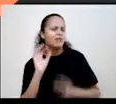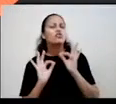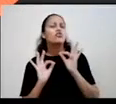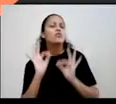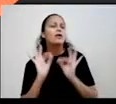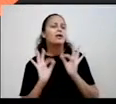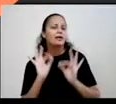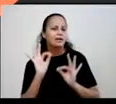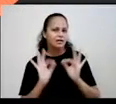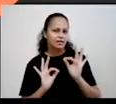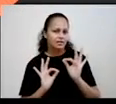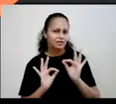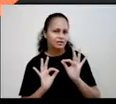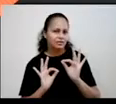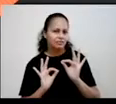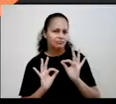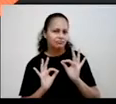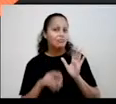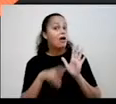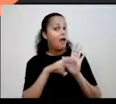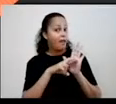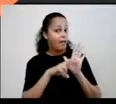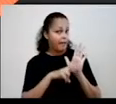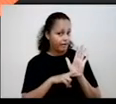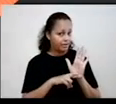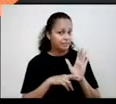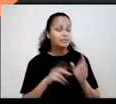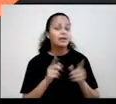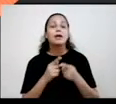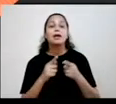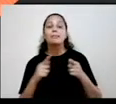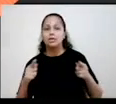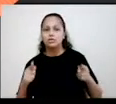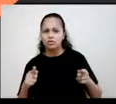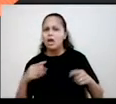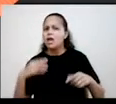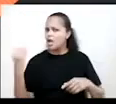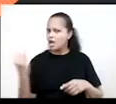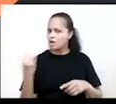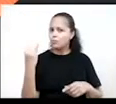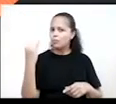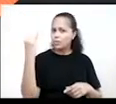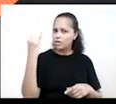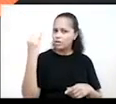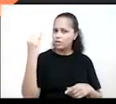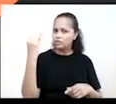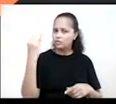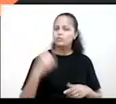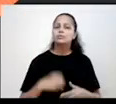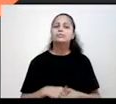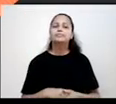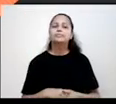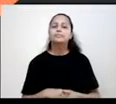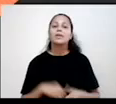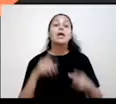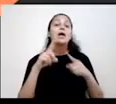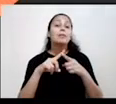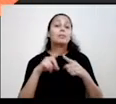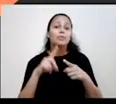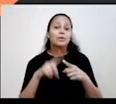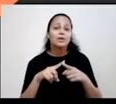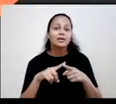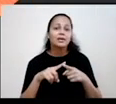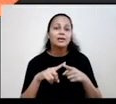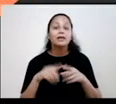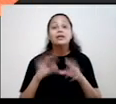se organizam? Quando eu falei lá que tinha regras gramaticais que eram importantes na constituição desses enunciados, é